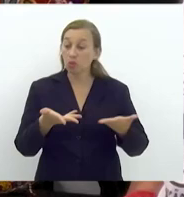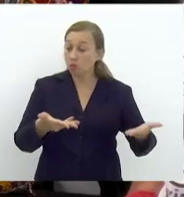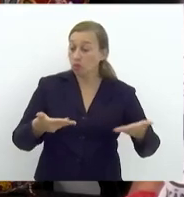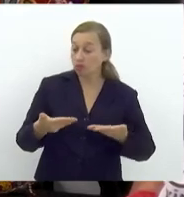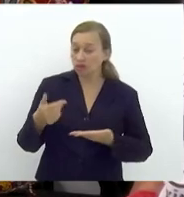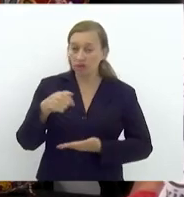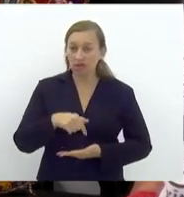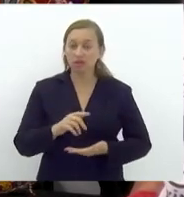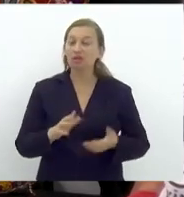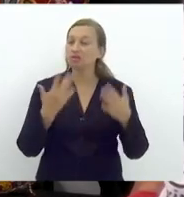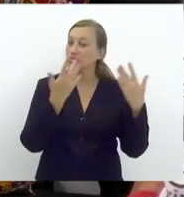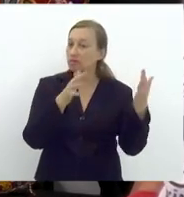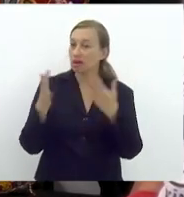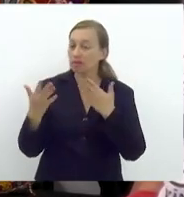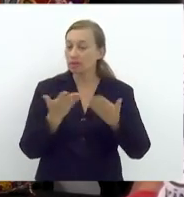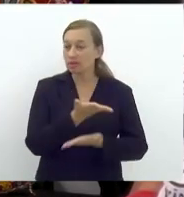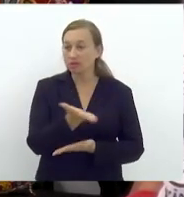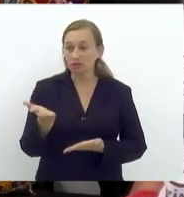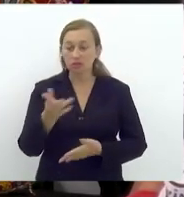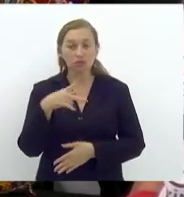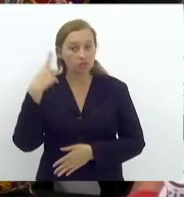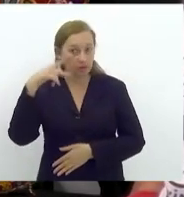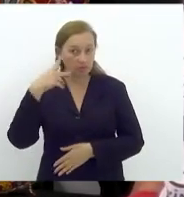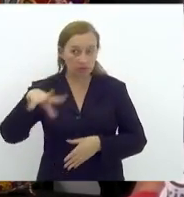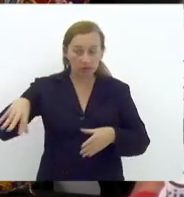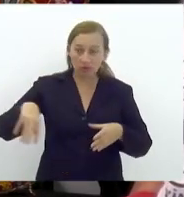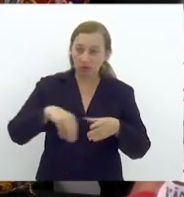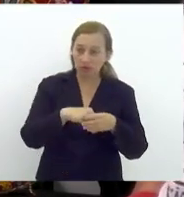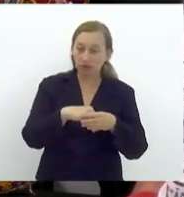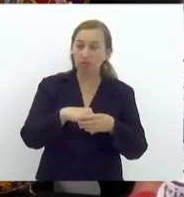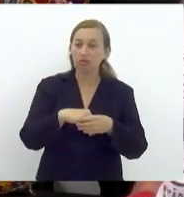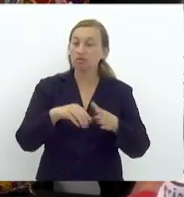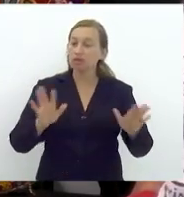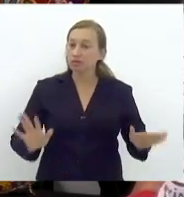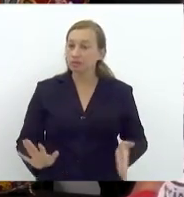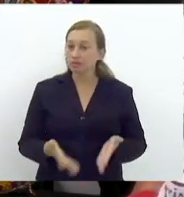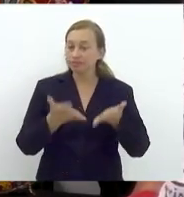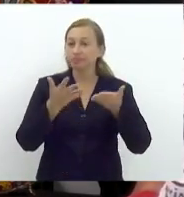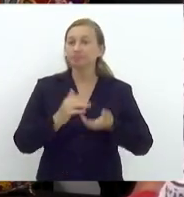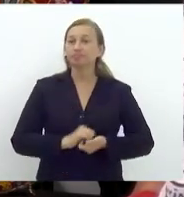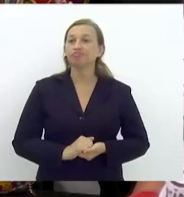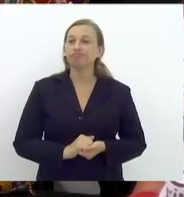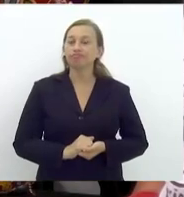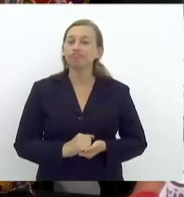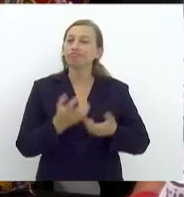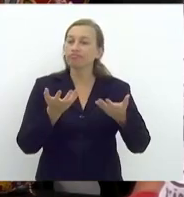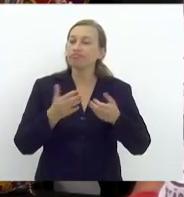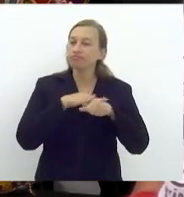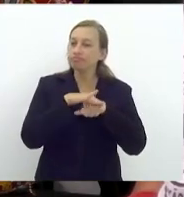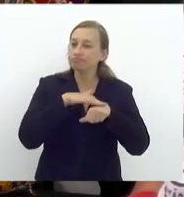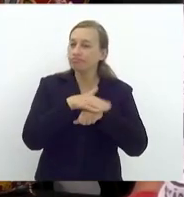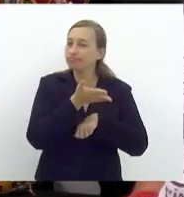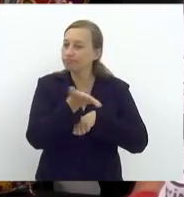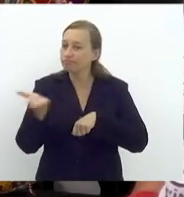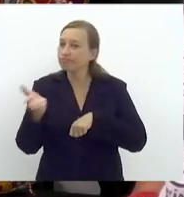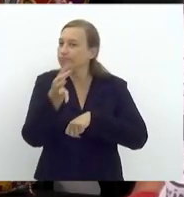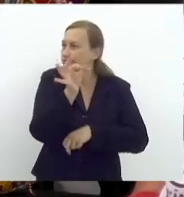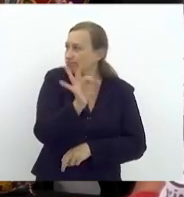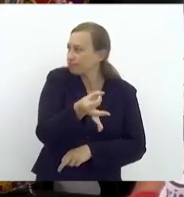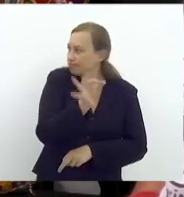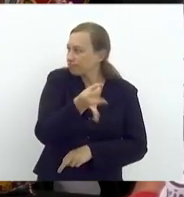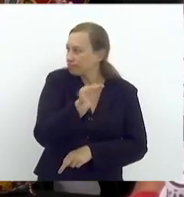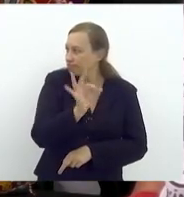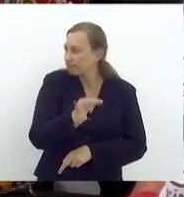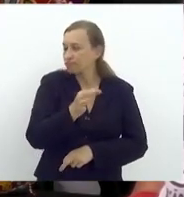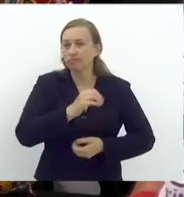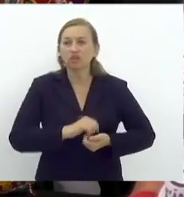aqui e parabenizo todos os parlamentares envolvidos nessa iniciativa e o que eu quero conversar com vocês justamente é